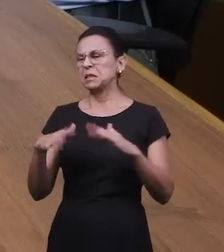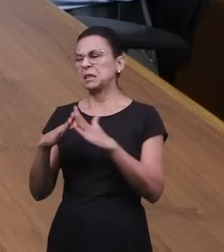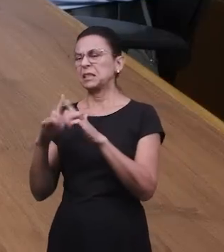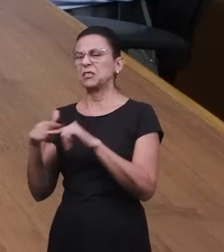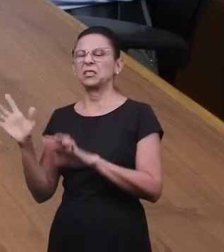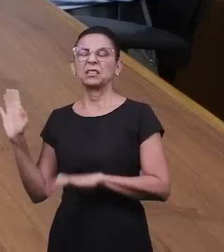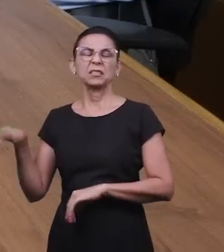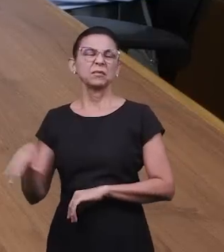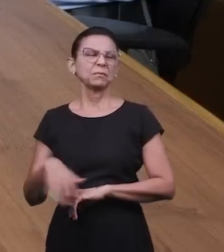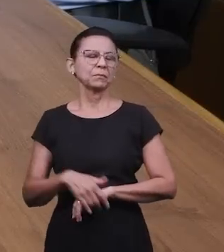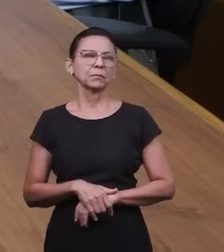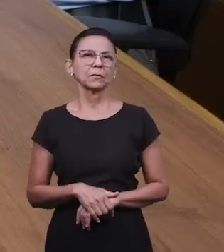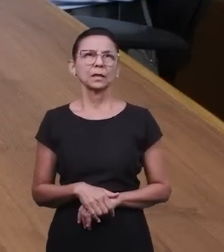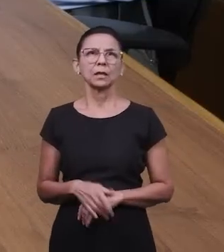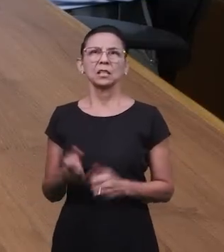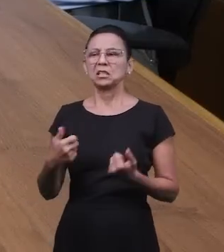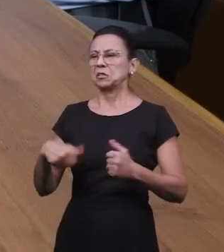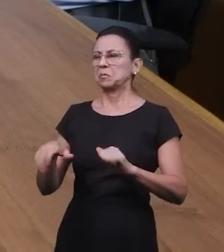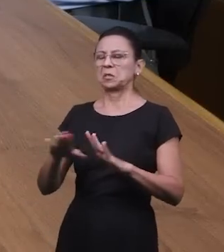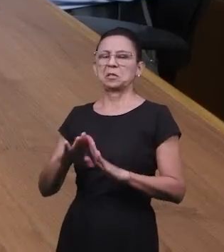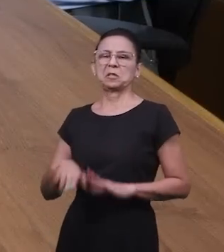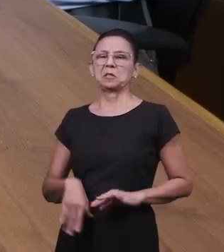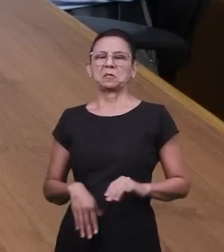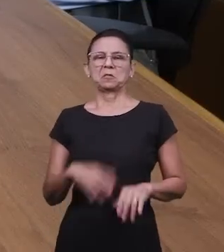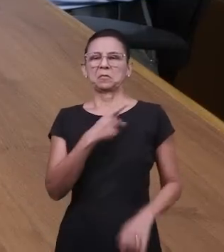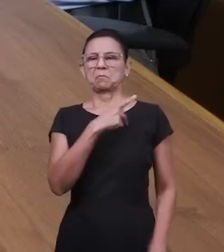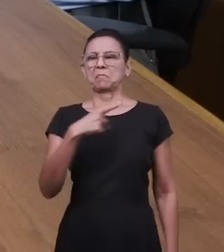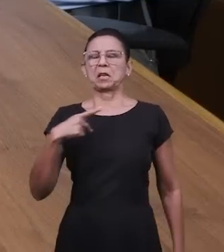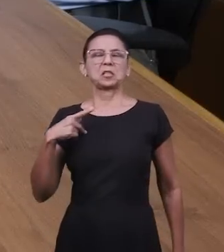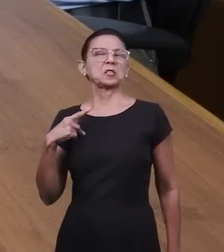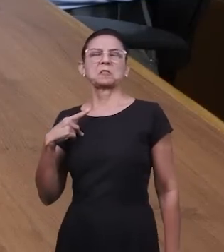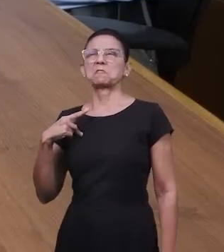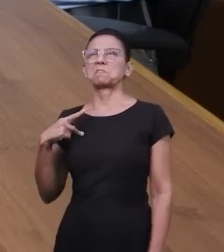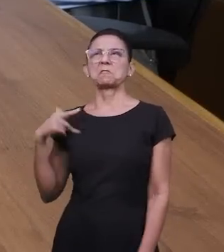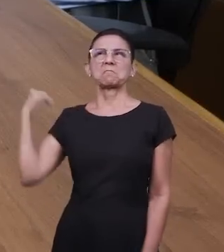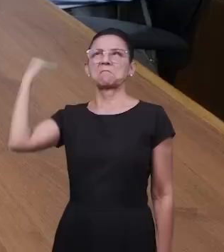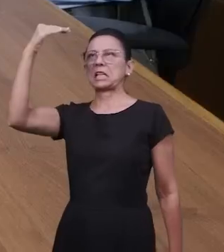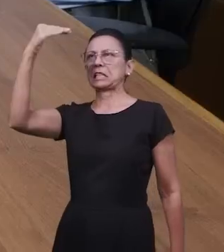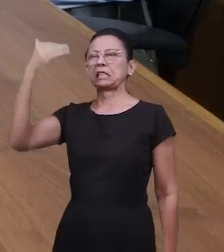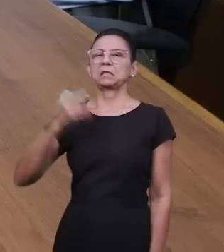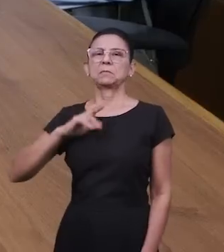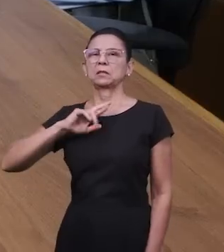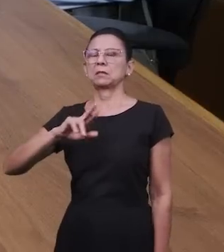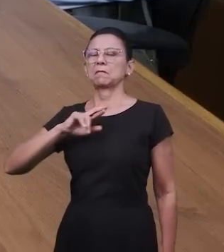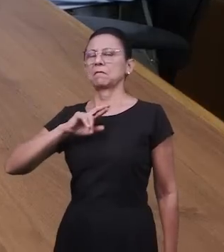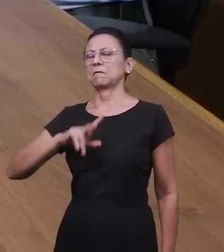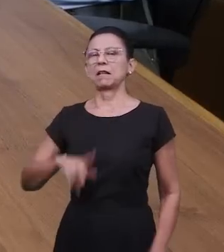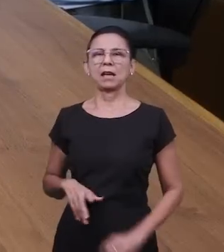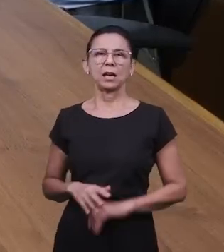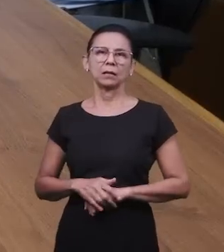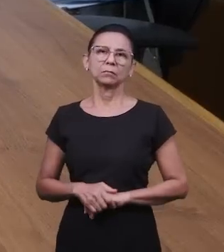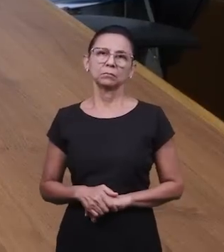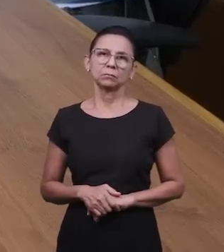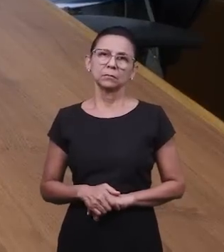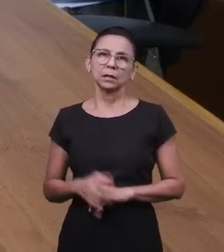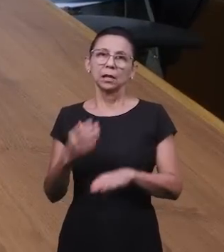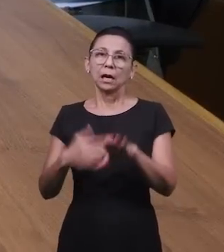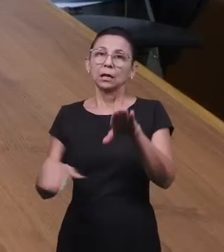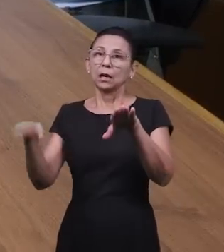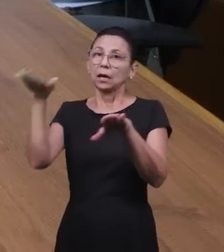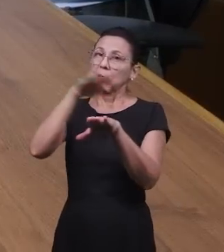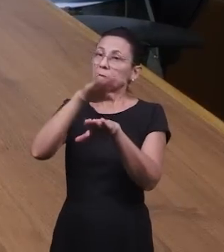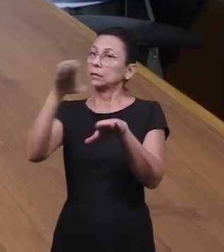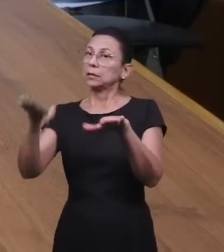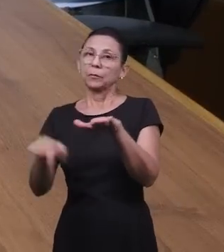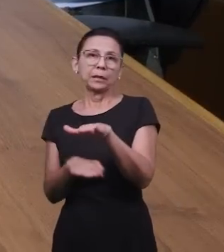preciso de igreja. Ah, mas eu não preciso de igreja porque eu não preciso de homem, pastor, não é maior do que ninguém. Não é maior do que ninguém mesmo. Nem maior e nem melhor.